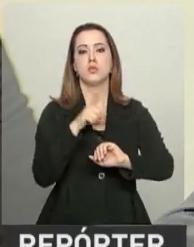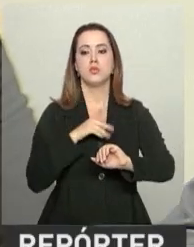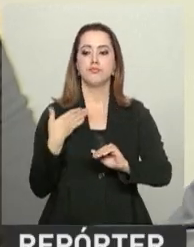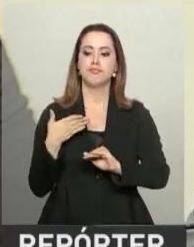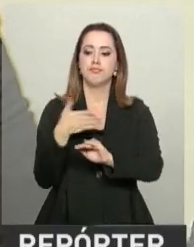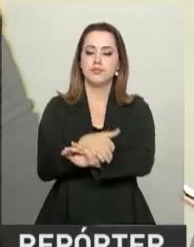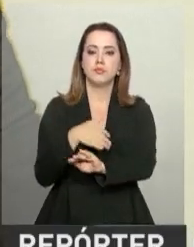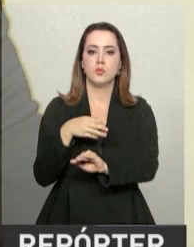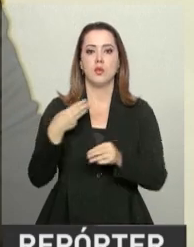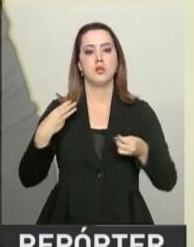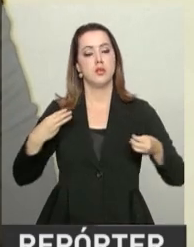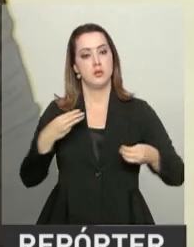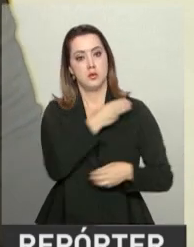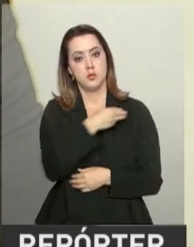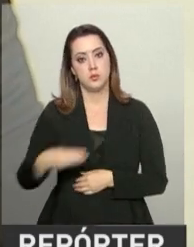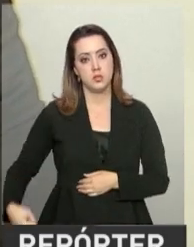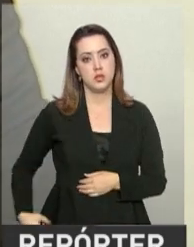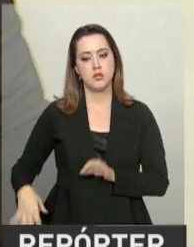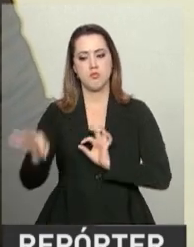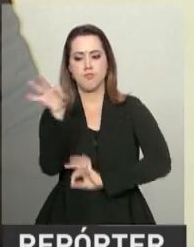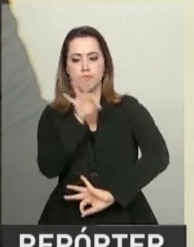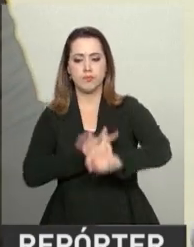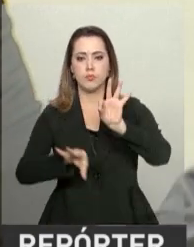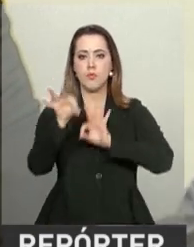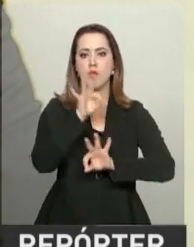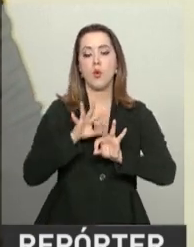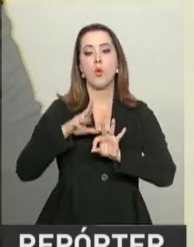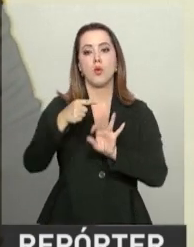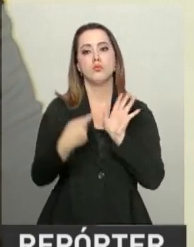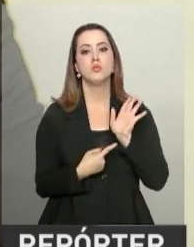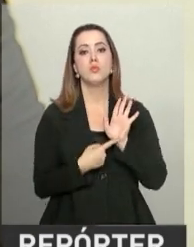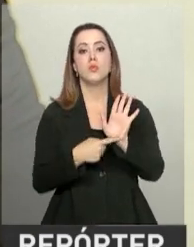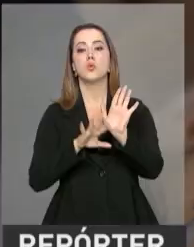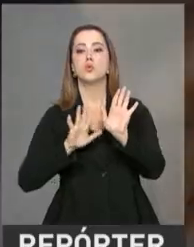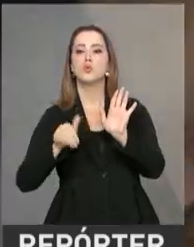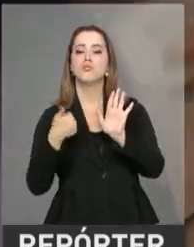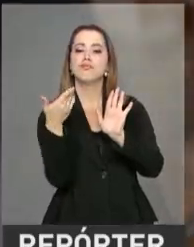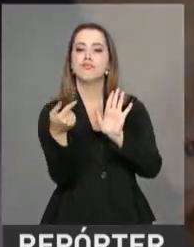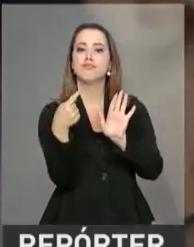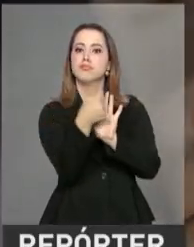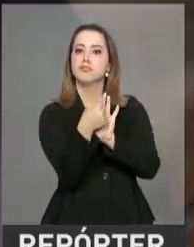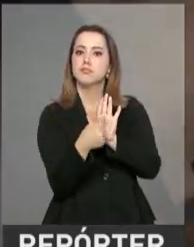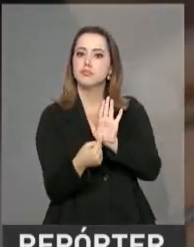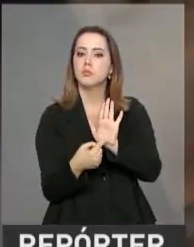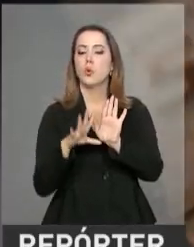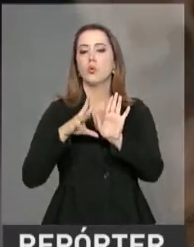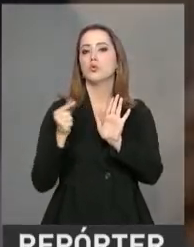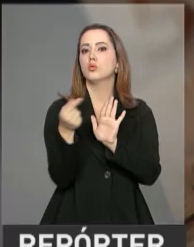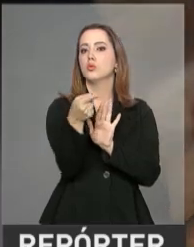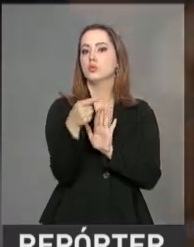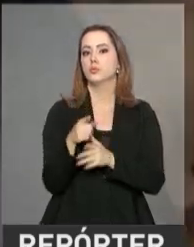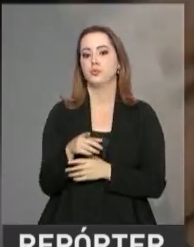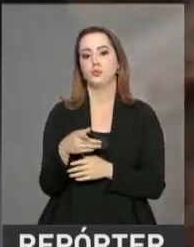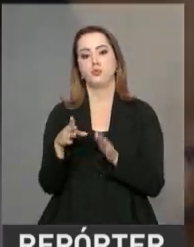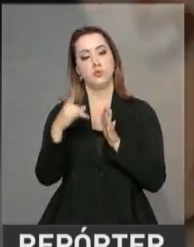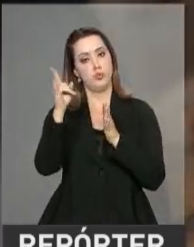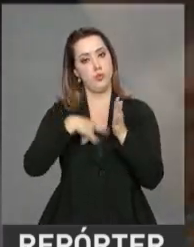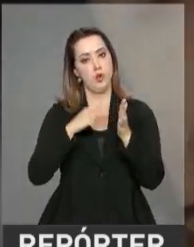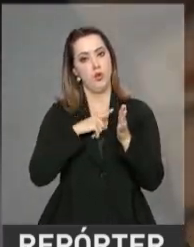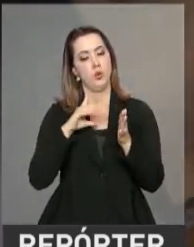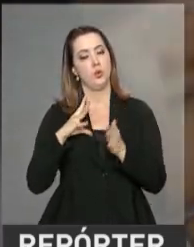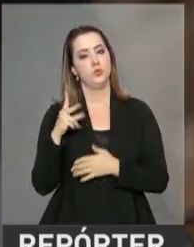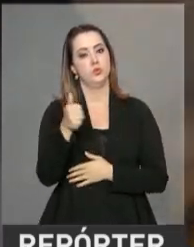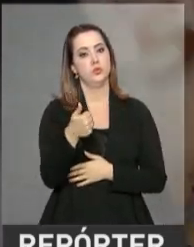com a presença do ministro do Planejamento, que apresentou os principais pontos do projeto. O documento prevê para 2017